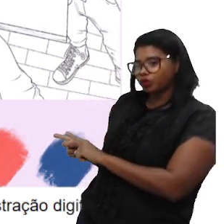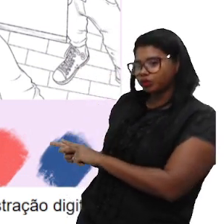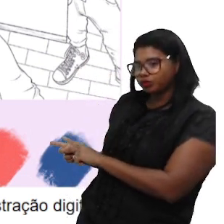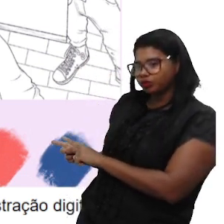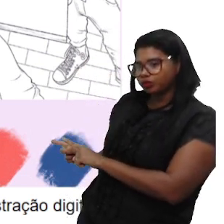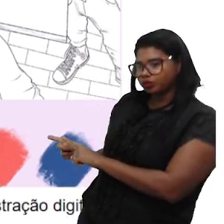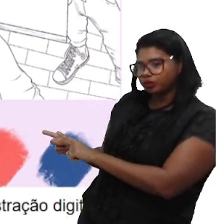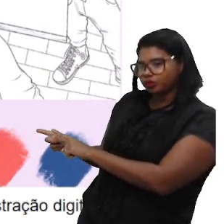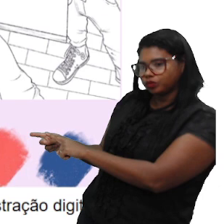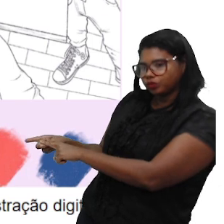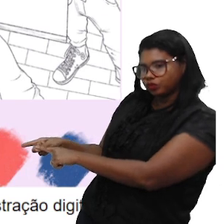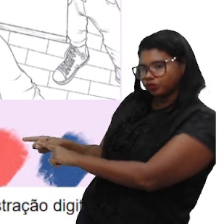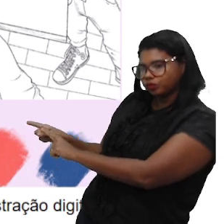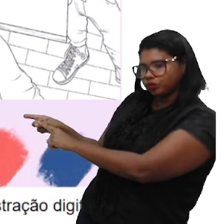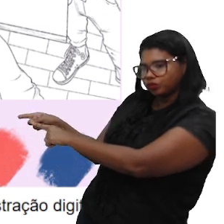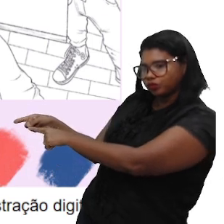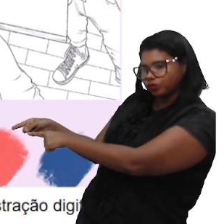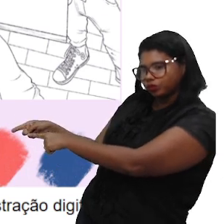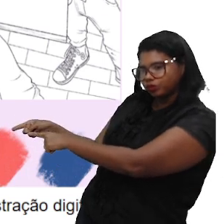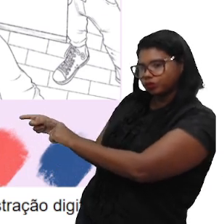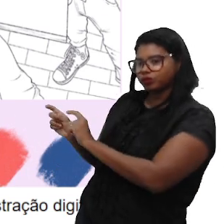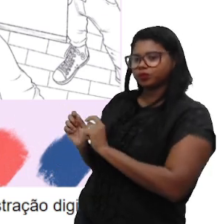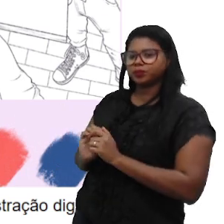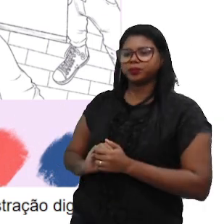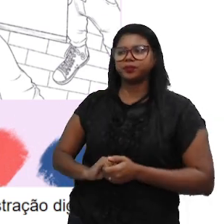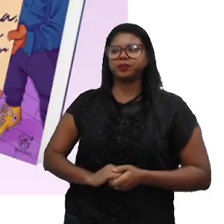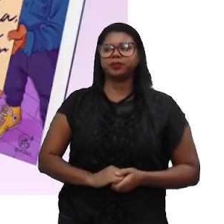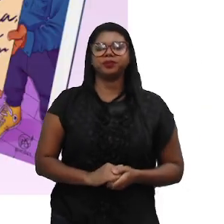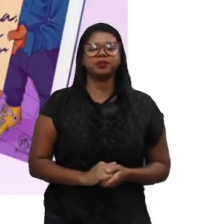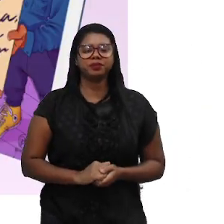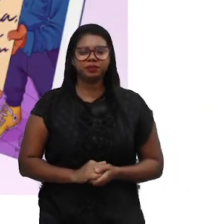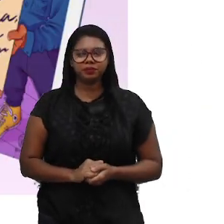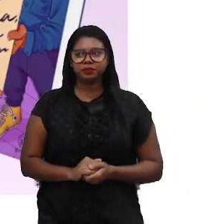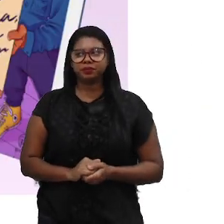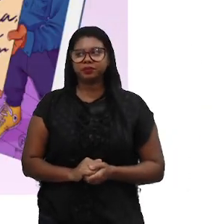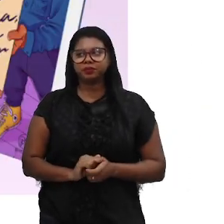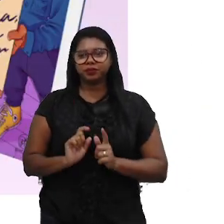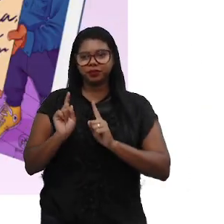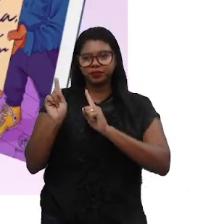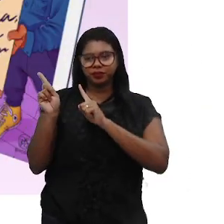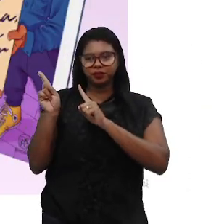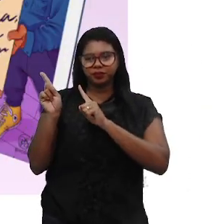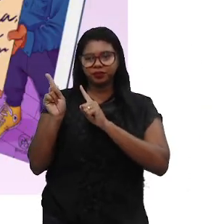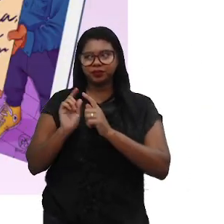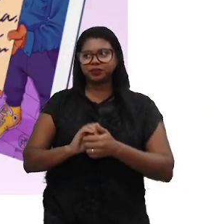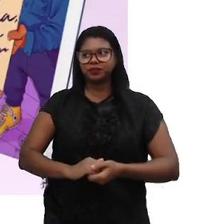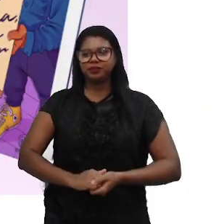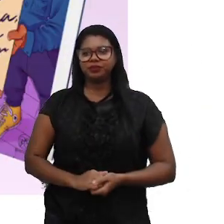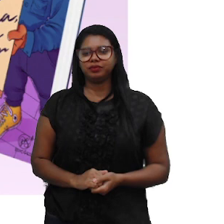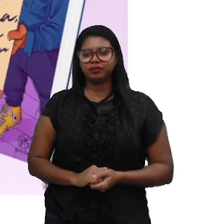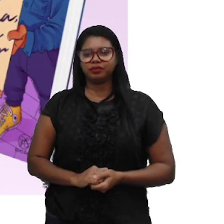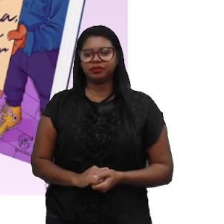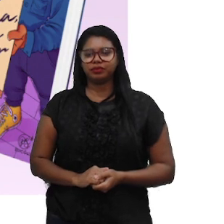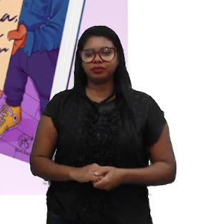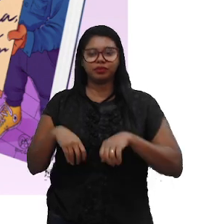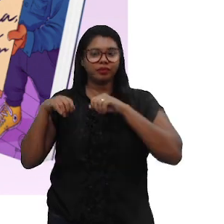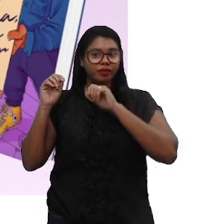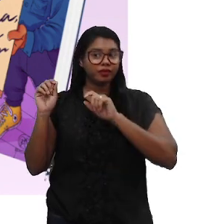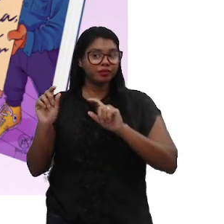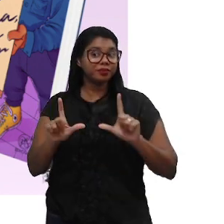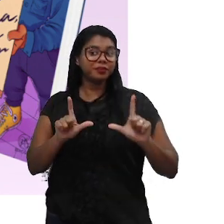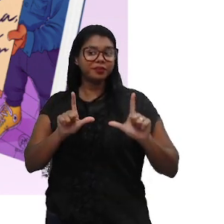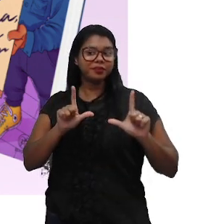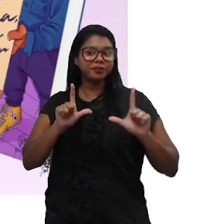aqui de um processo de criação de uma ilustração digital. E aqui nessa outra imagem já é o trabalho